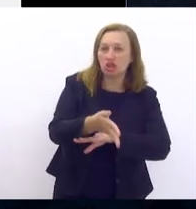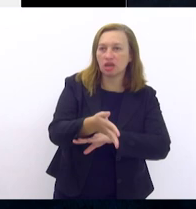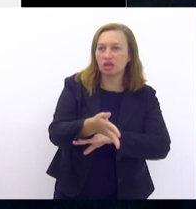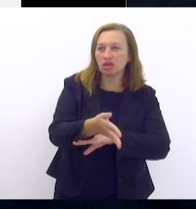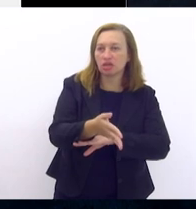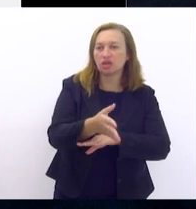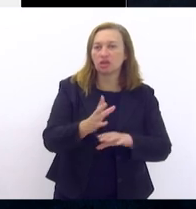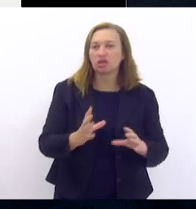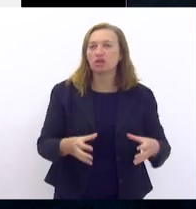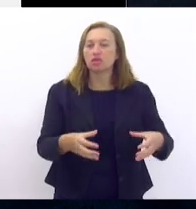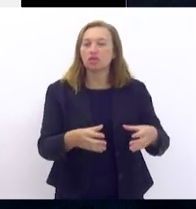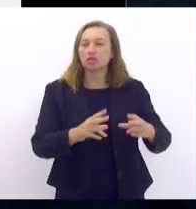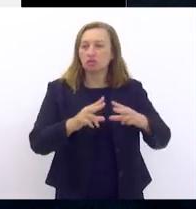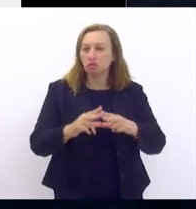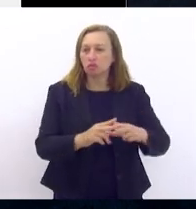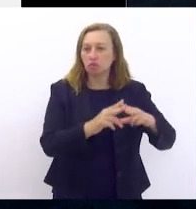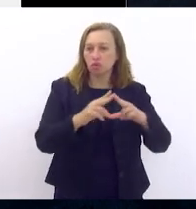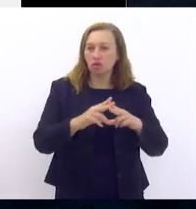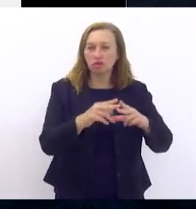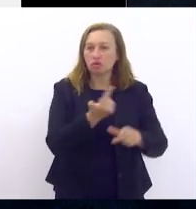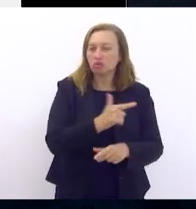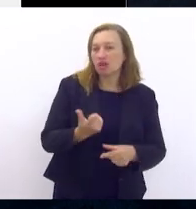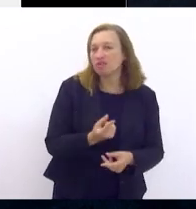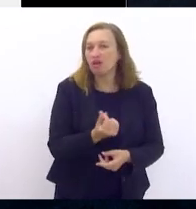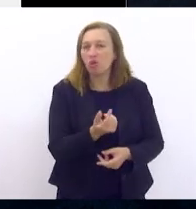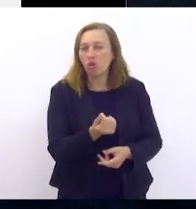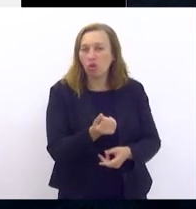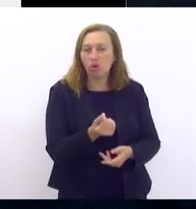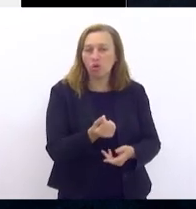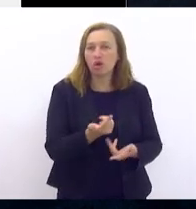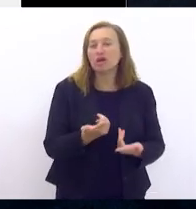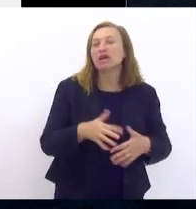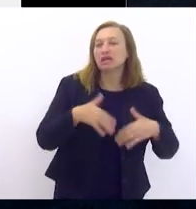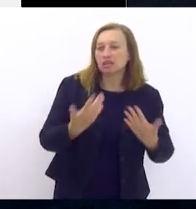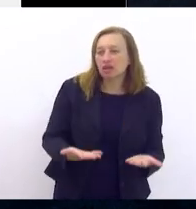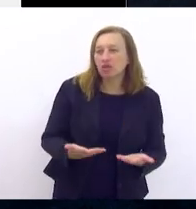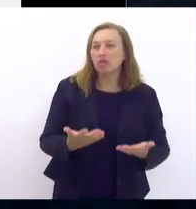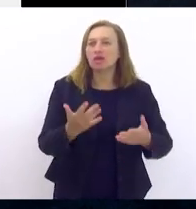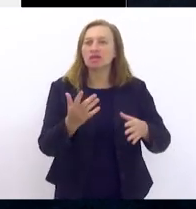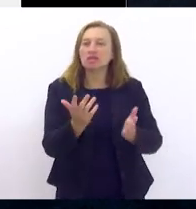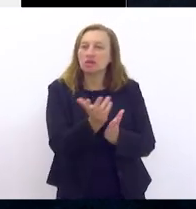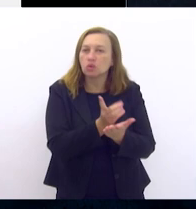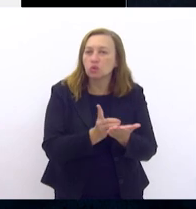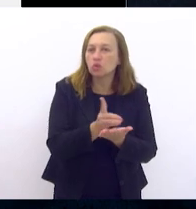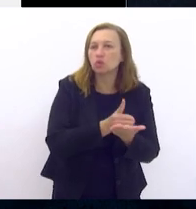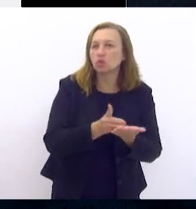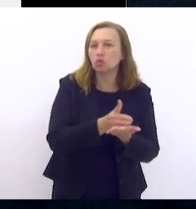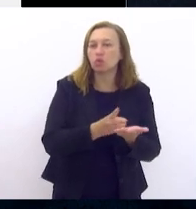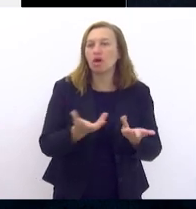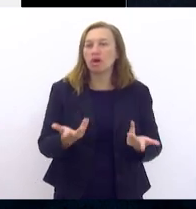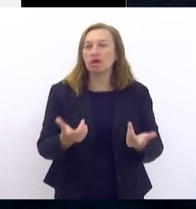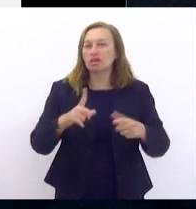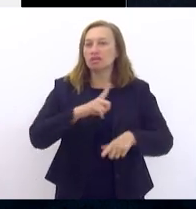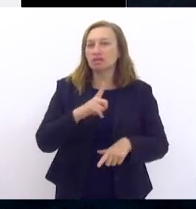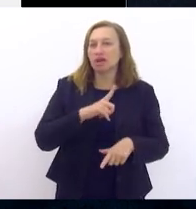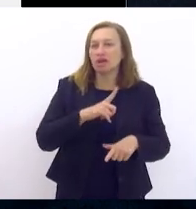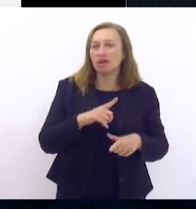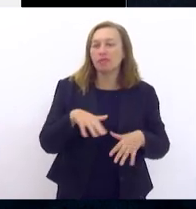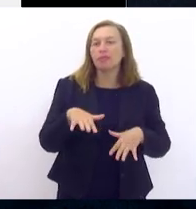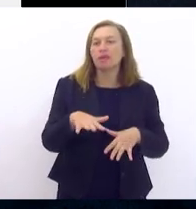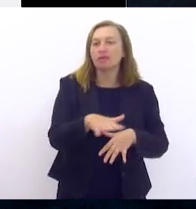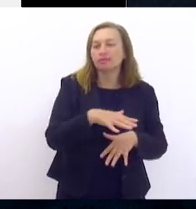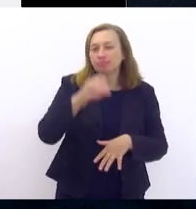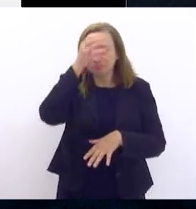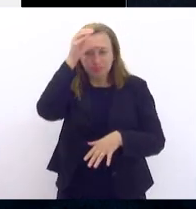tem valor né não tem mercado Então essa conexão do Design do que é que tem mercado para né os nossos